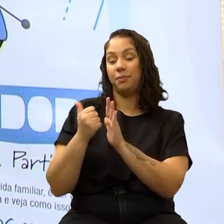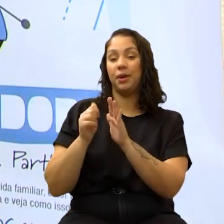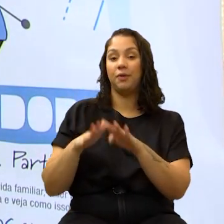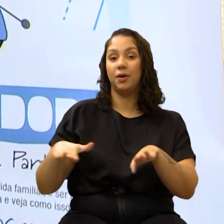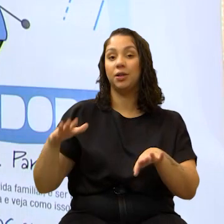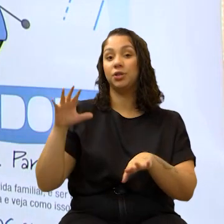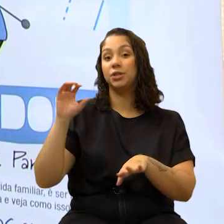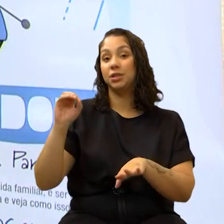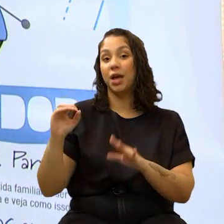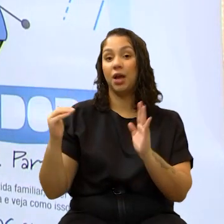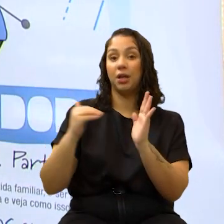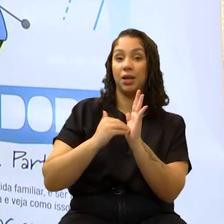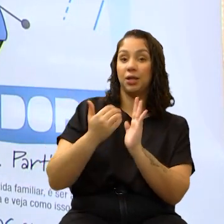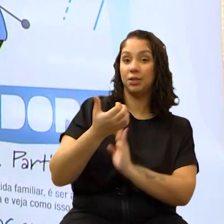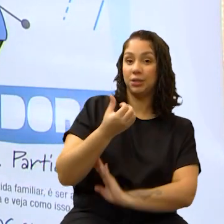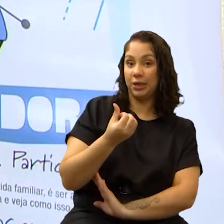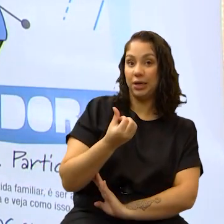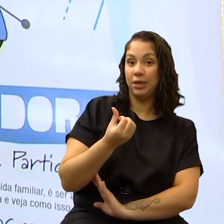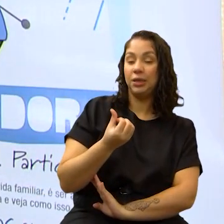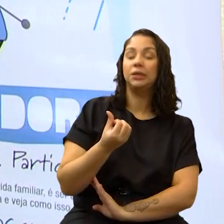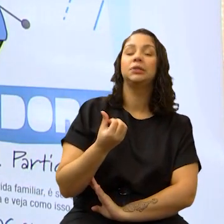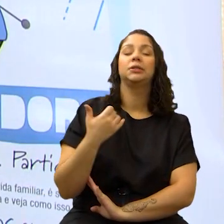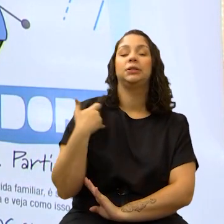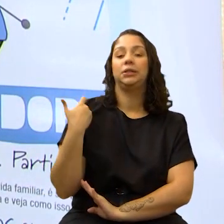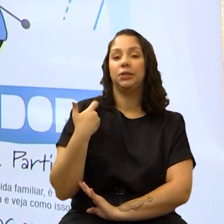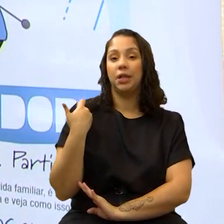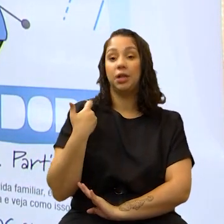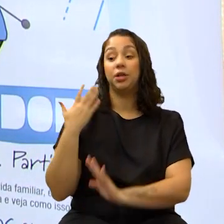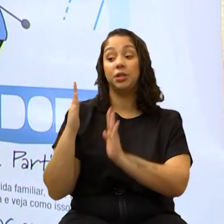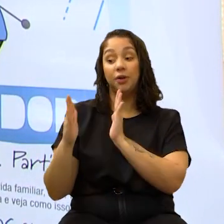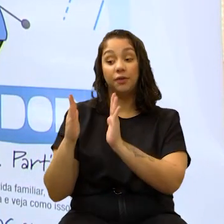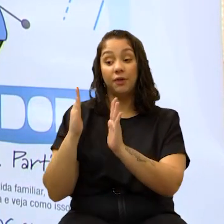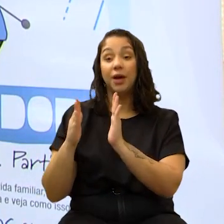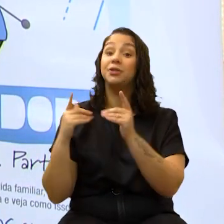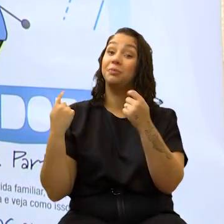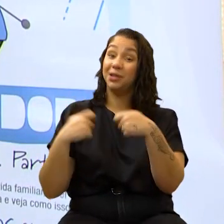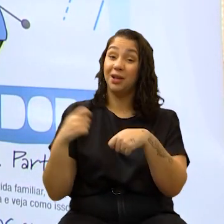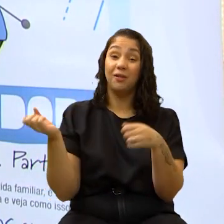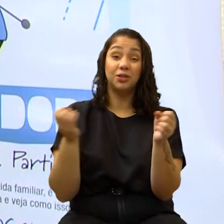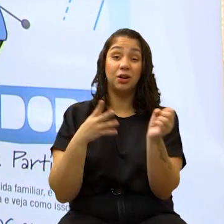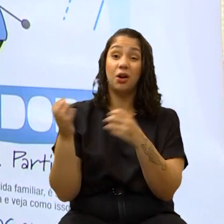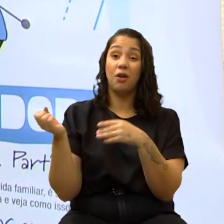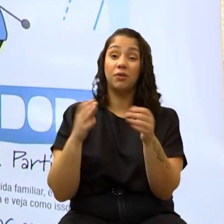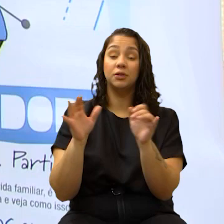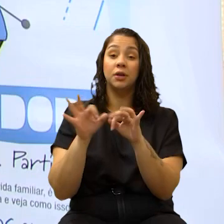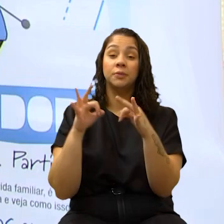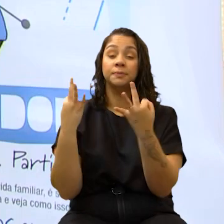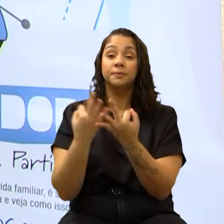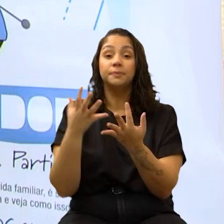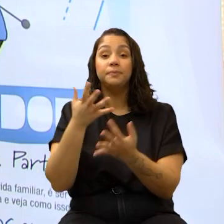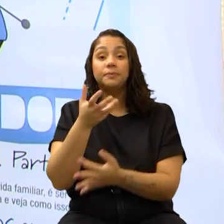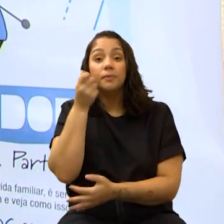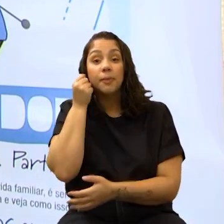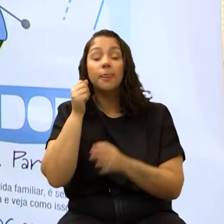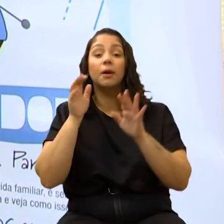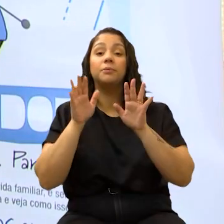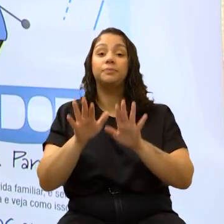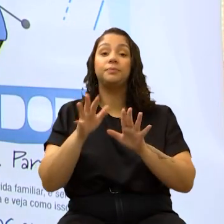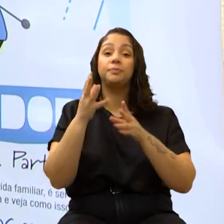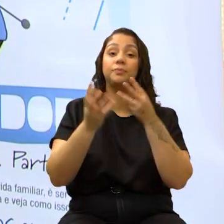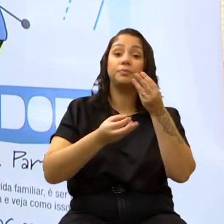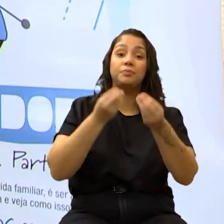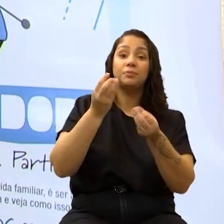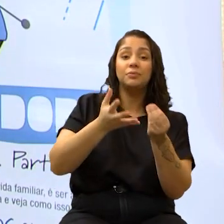da primeira infância, que é de 0 a 6 anos. Mesmo para essa faixa etária, a gente ainda precisaria de novas famílias acolhedoras. Mas